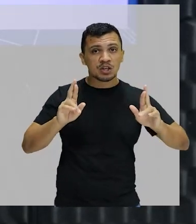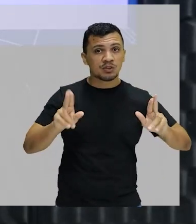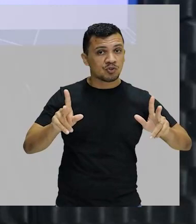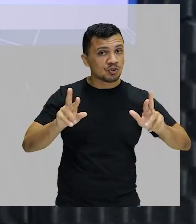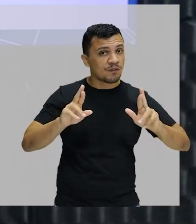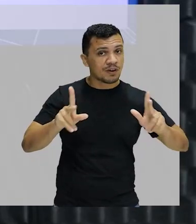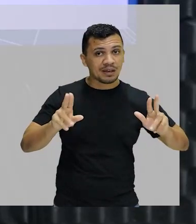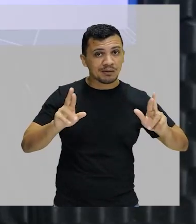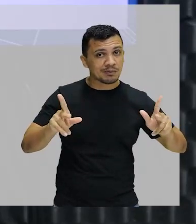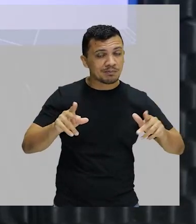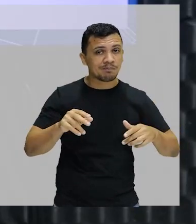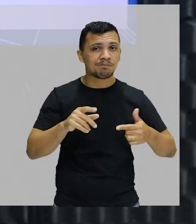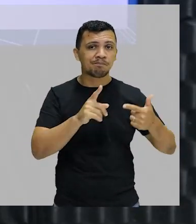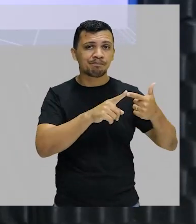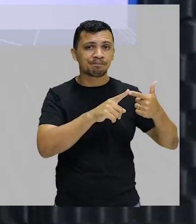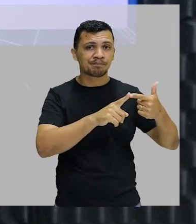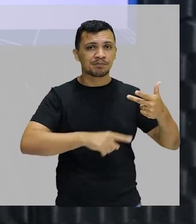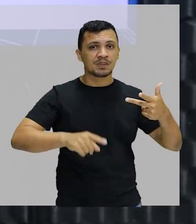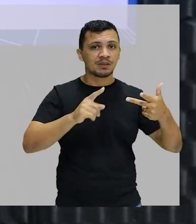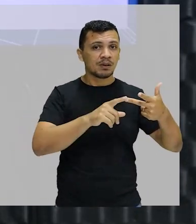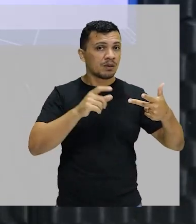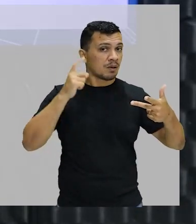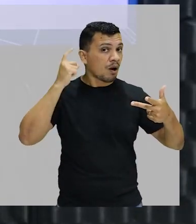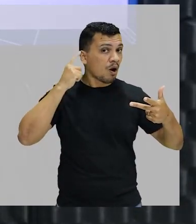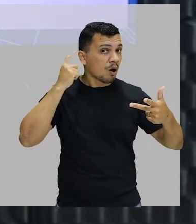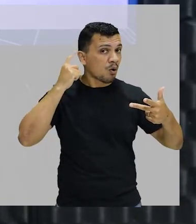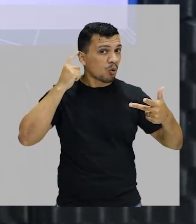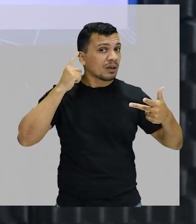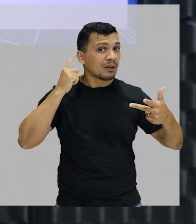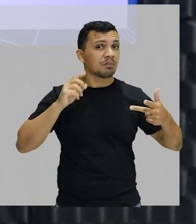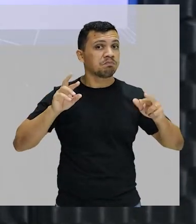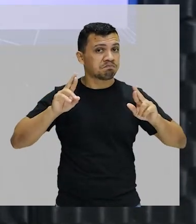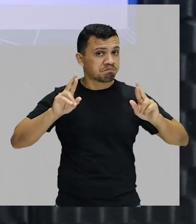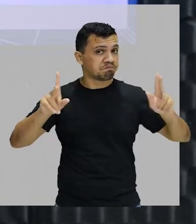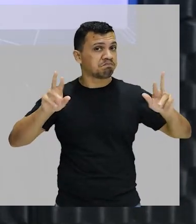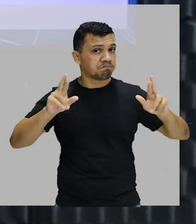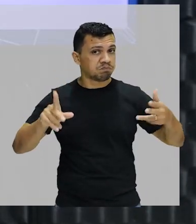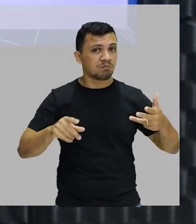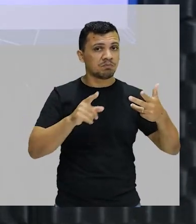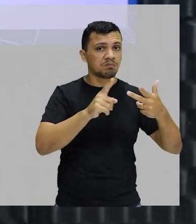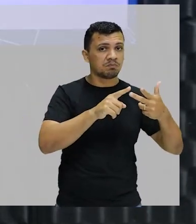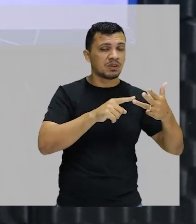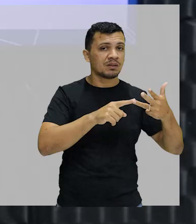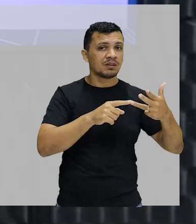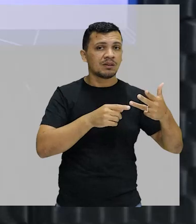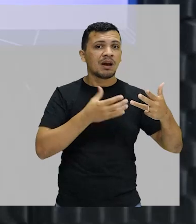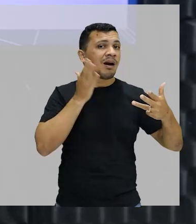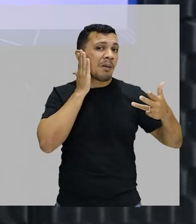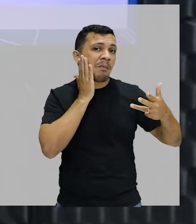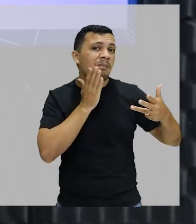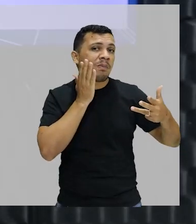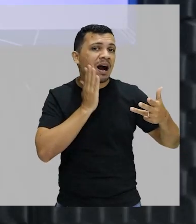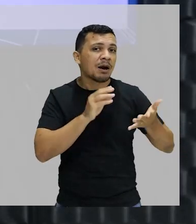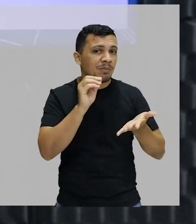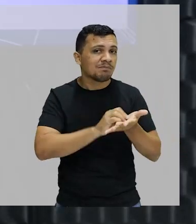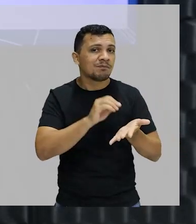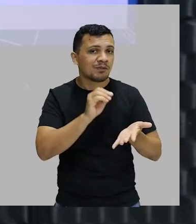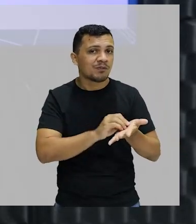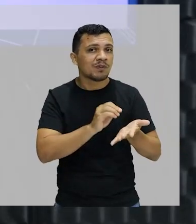relação ao outro não é simétrico, as orelhas desiguais também, a falta de barba nos